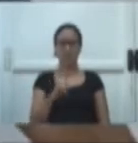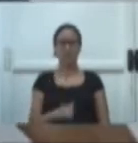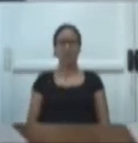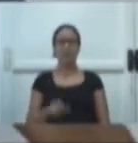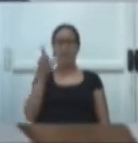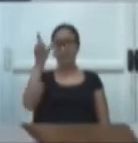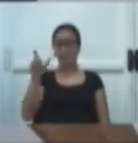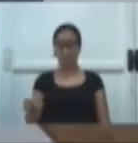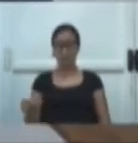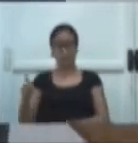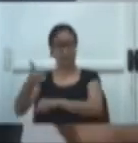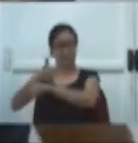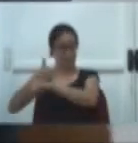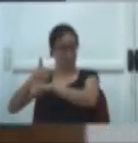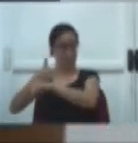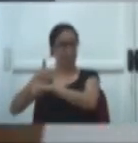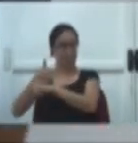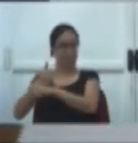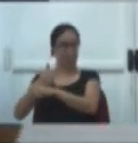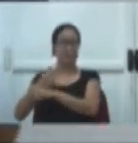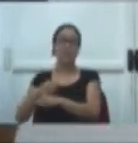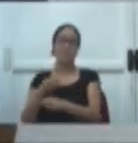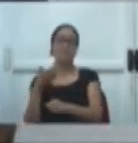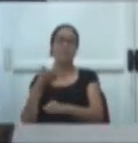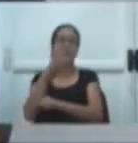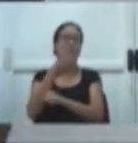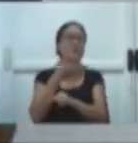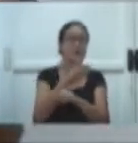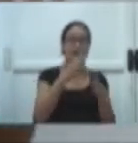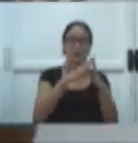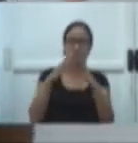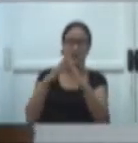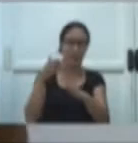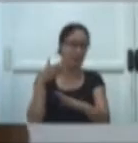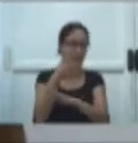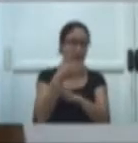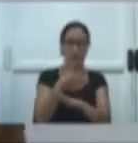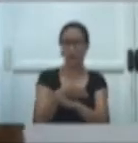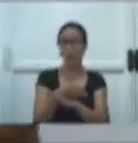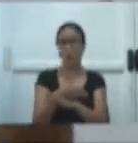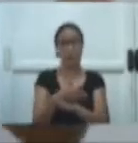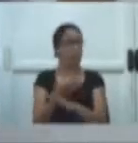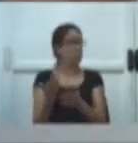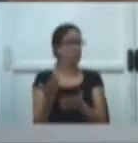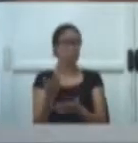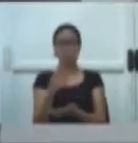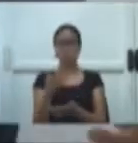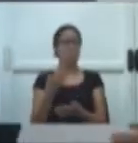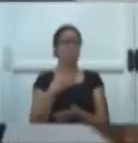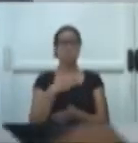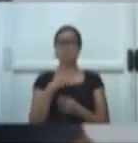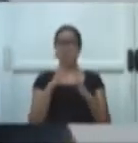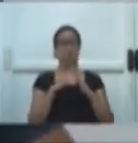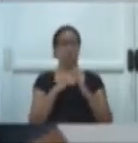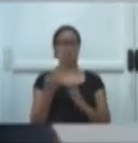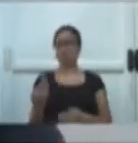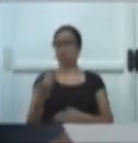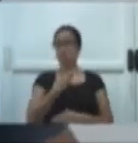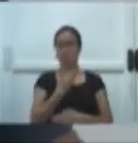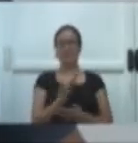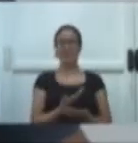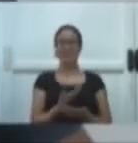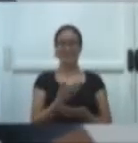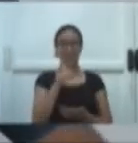Então, gente, mas se o agente... Olha só, o clamor que eu quero apresentar para vocês é o seguinte: se o agente não entrar na